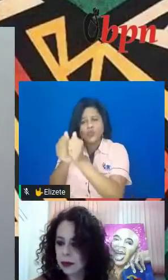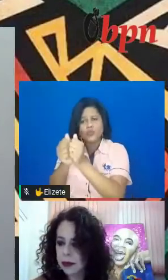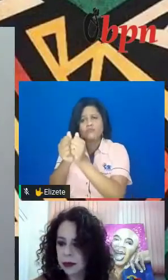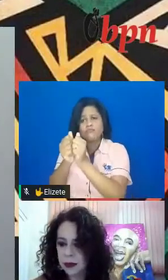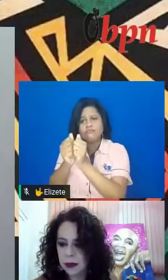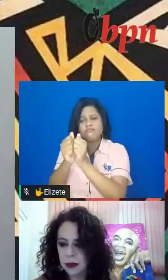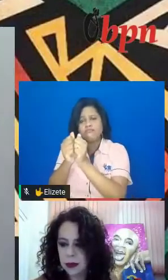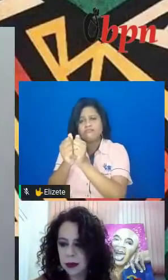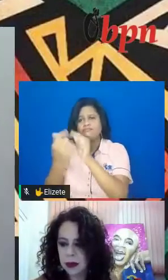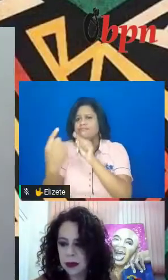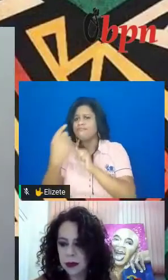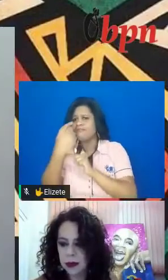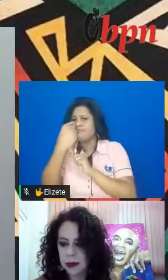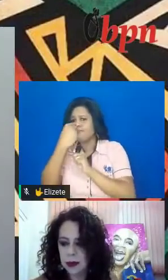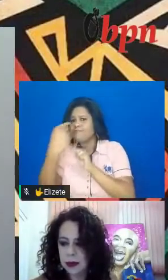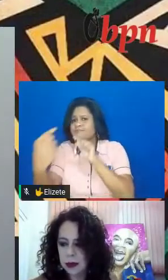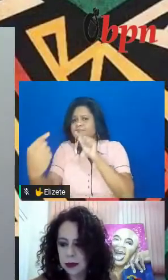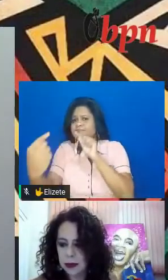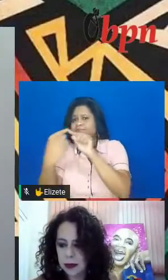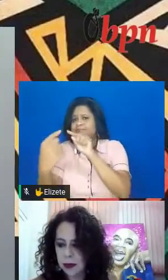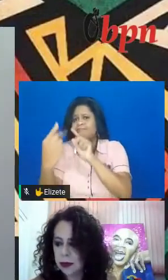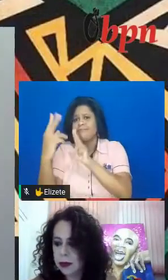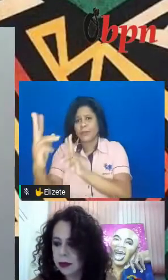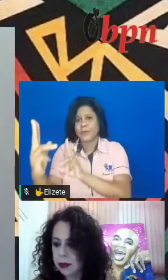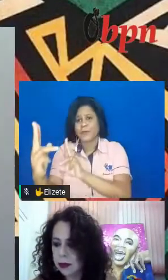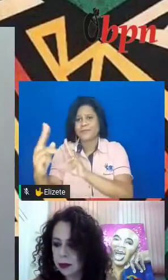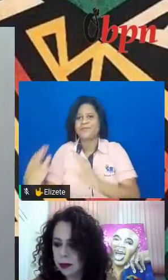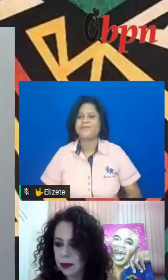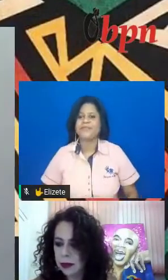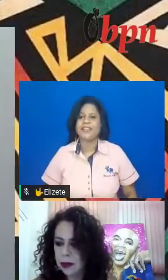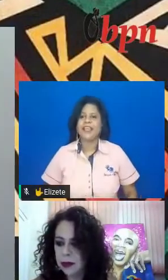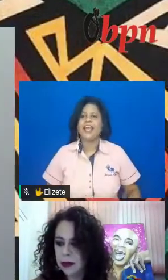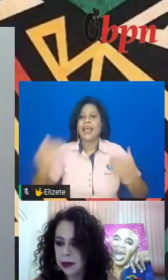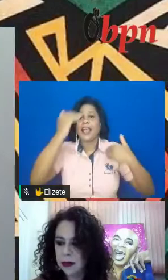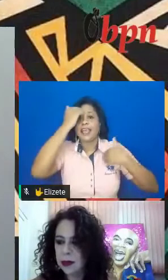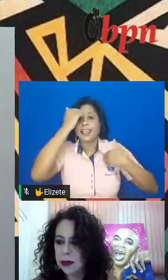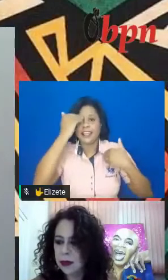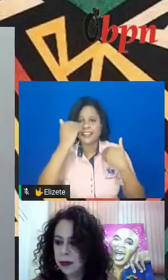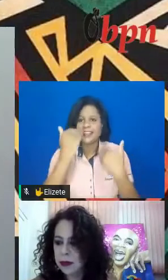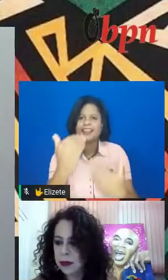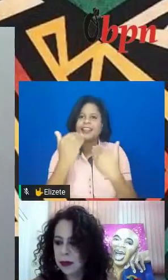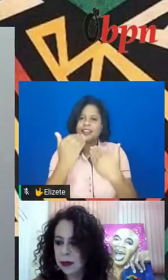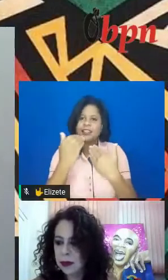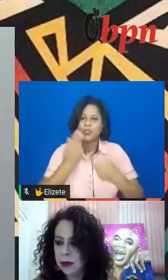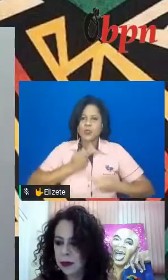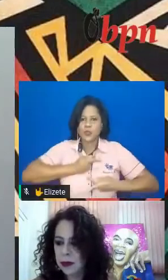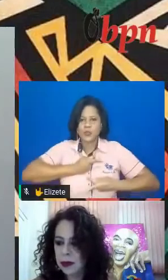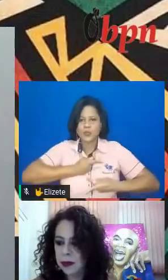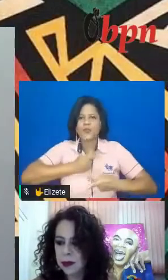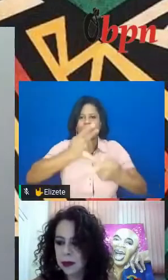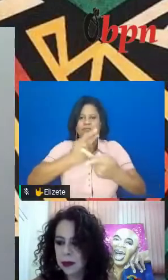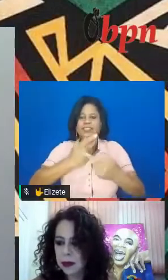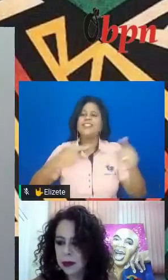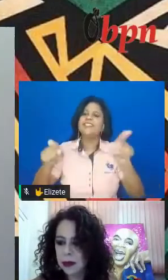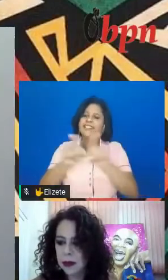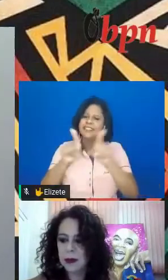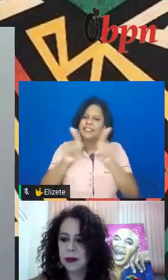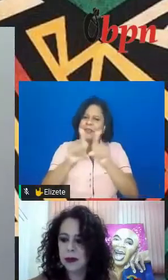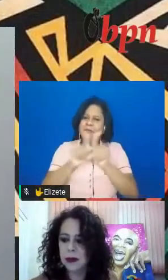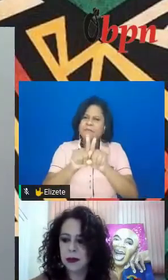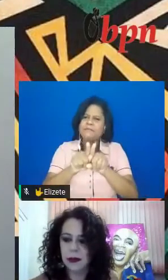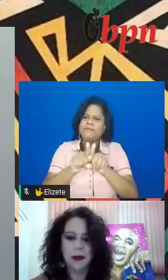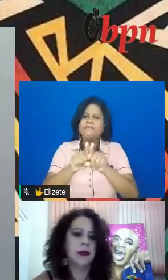esses jovens. Então, eu agradeço a deferência do convite e agradeço muito essa